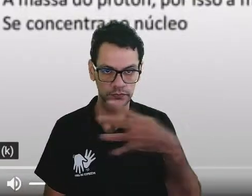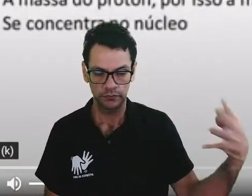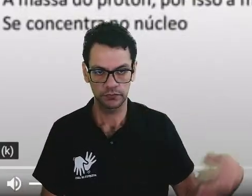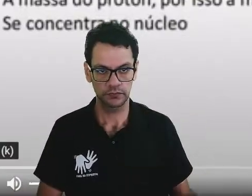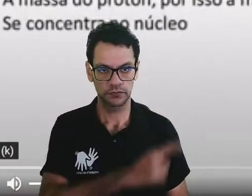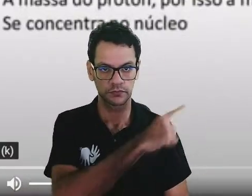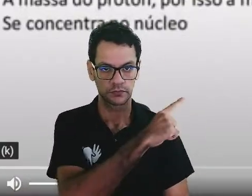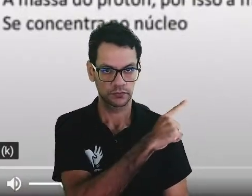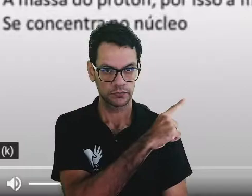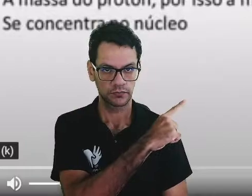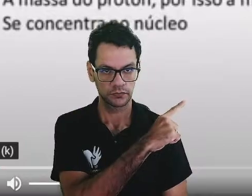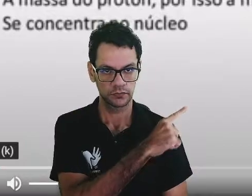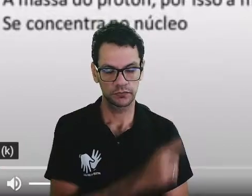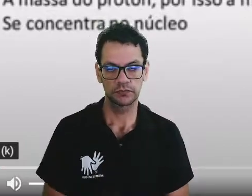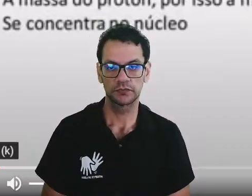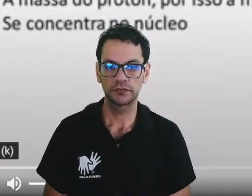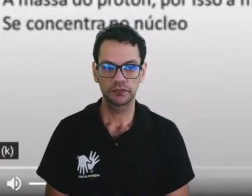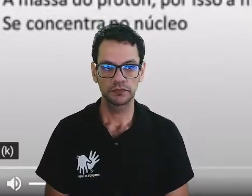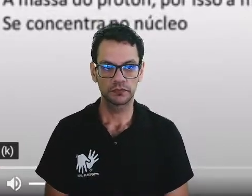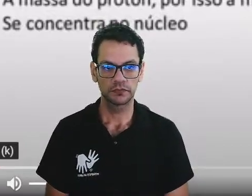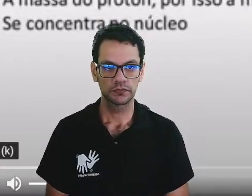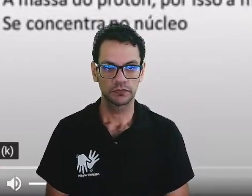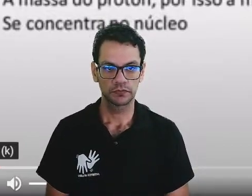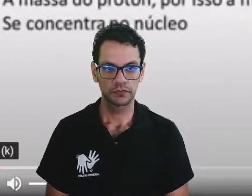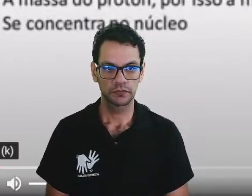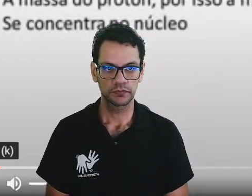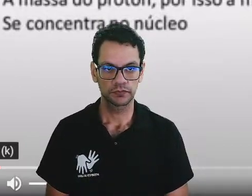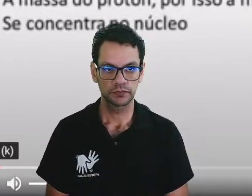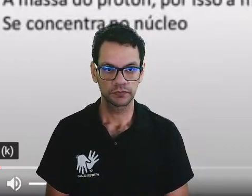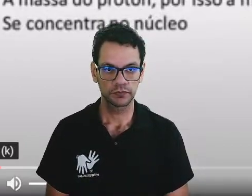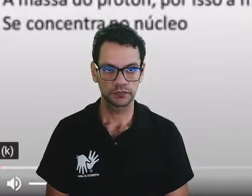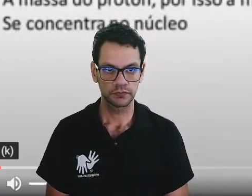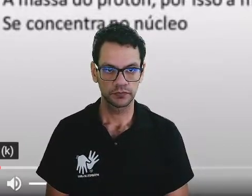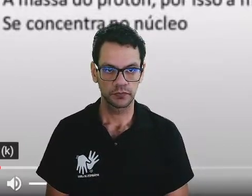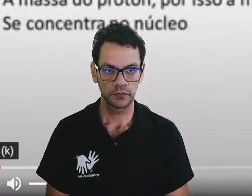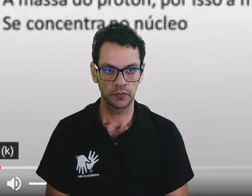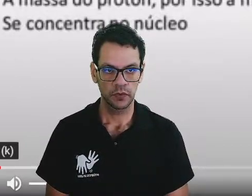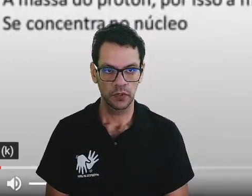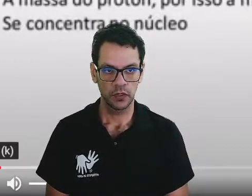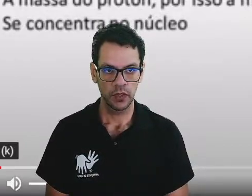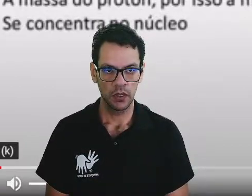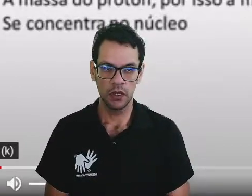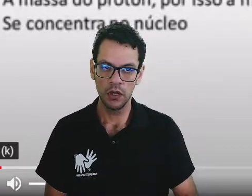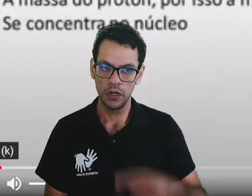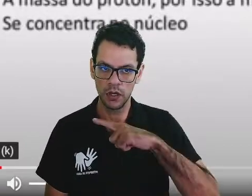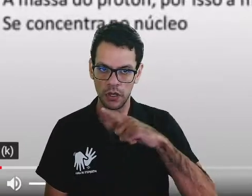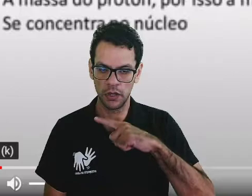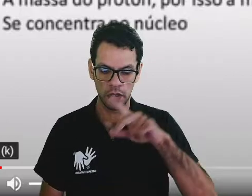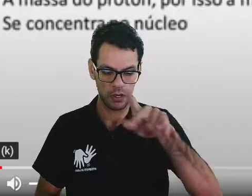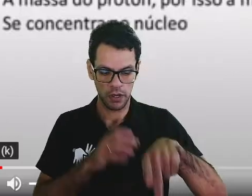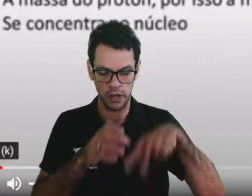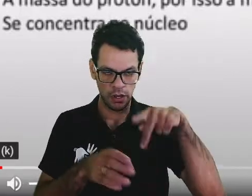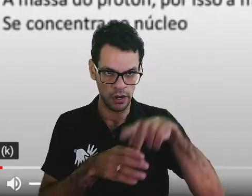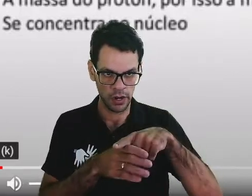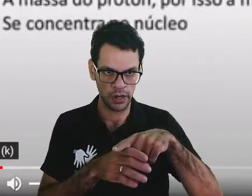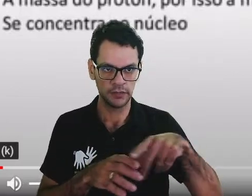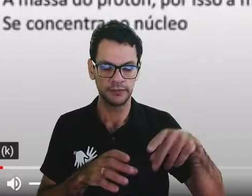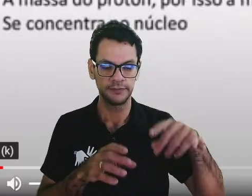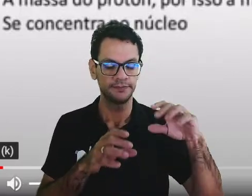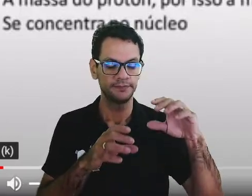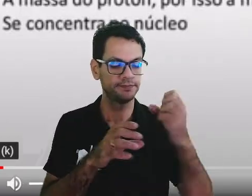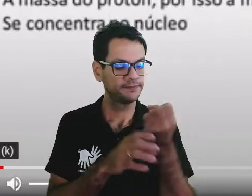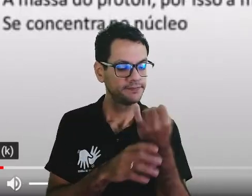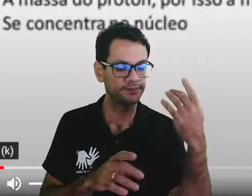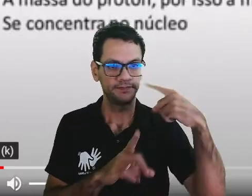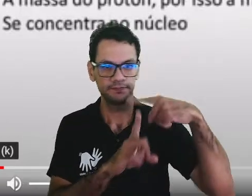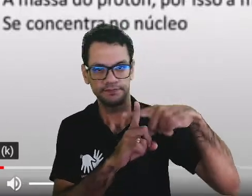ter um comparativo. Então, aqui a gente tem as partículas, né? A carga e a massa relativa. Então,